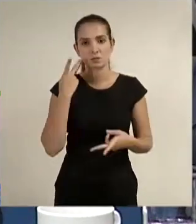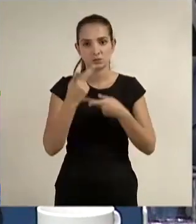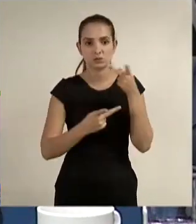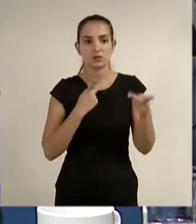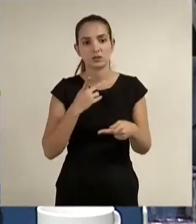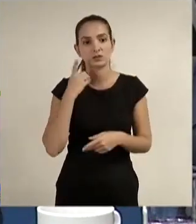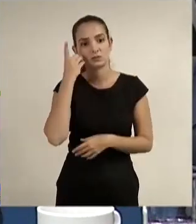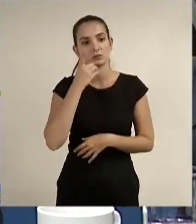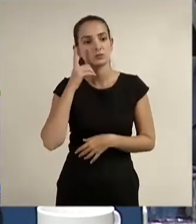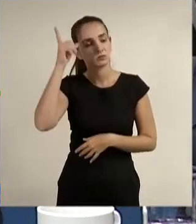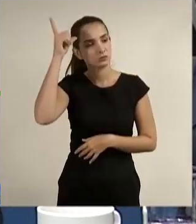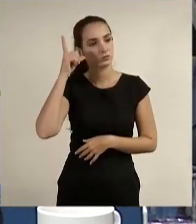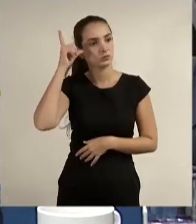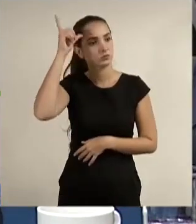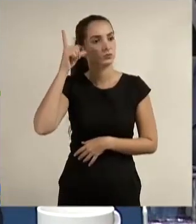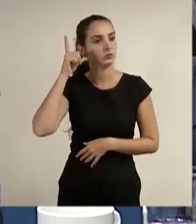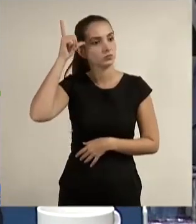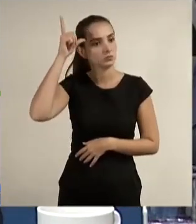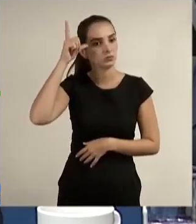deputado Lídio Lopes.